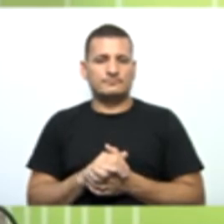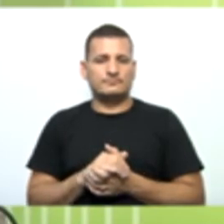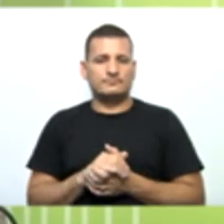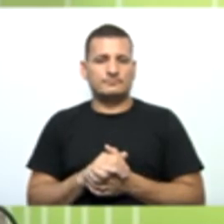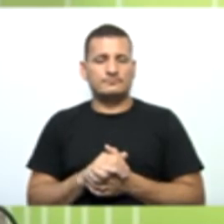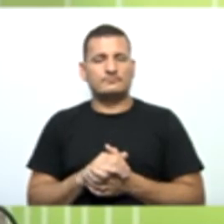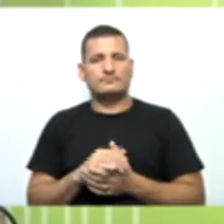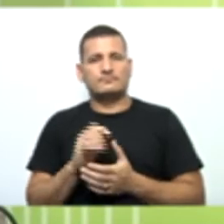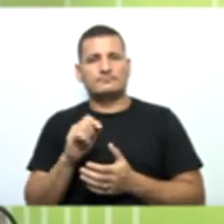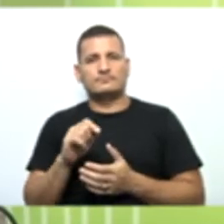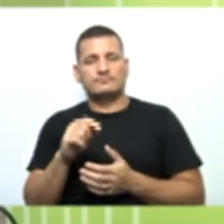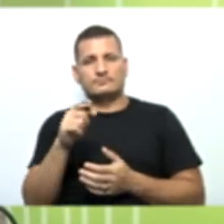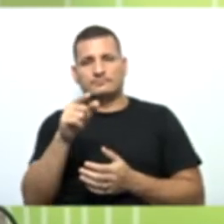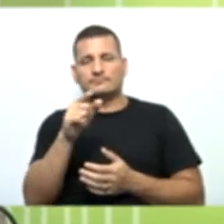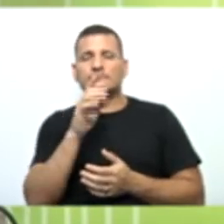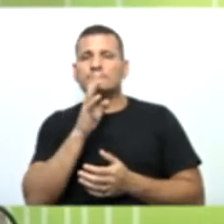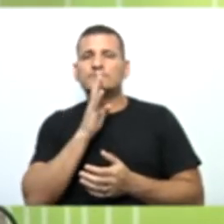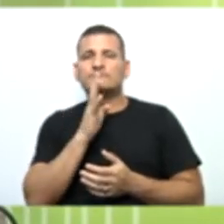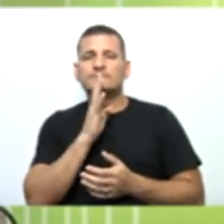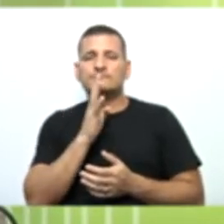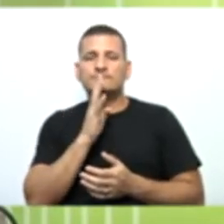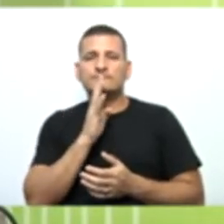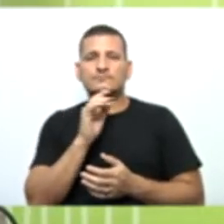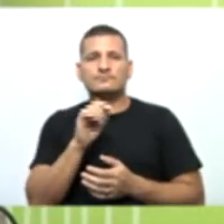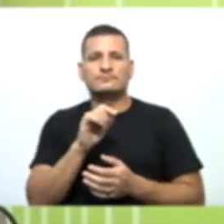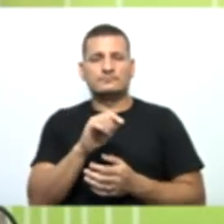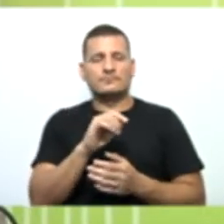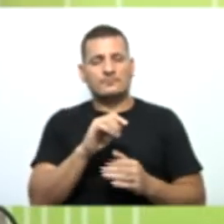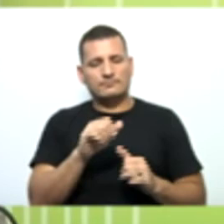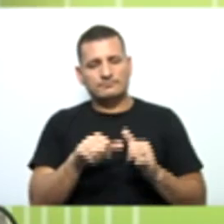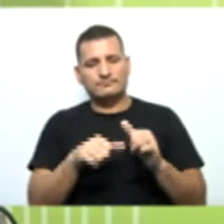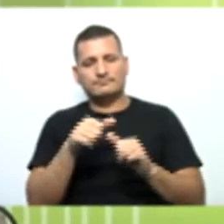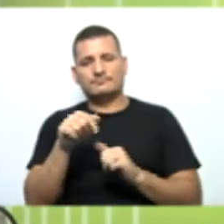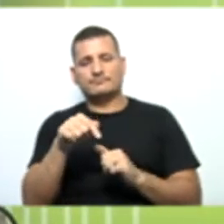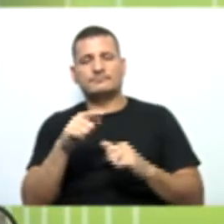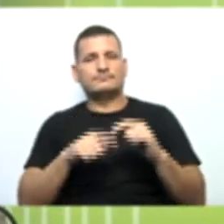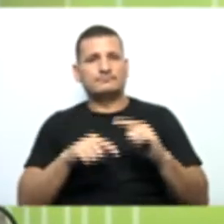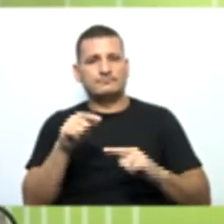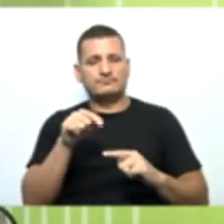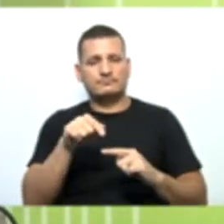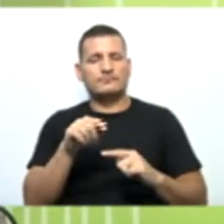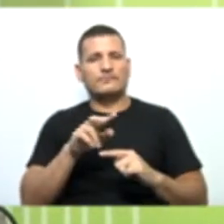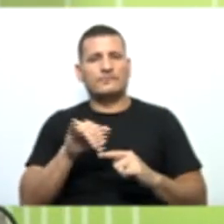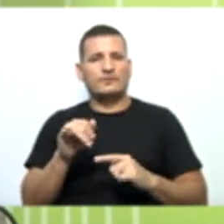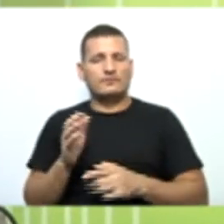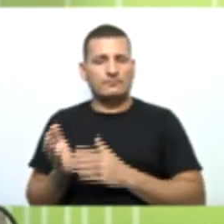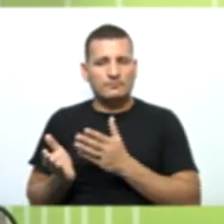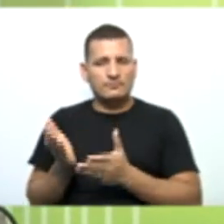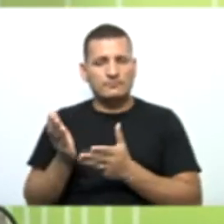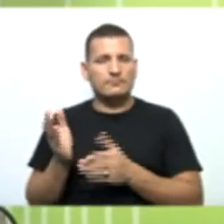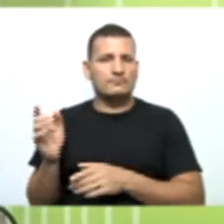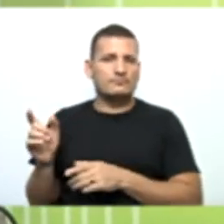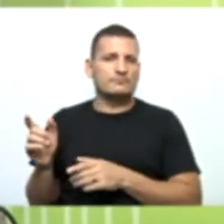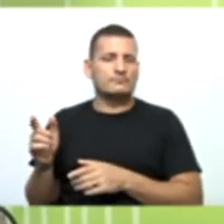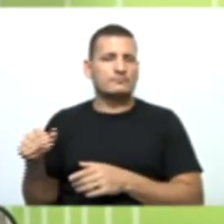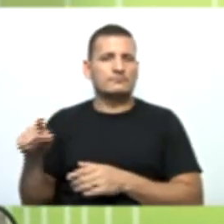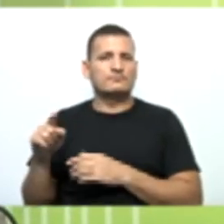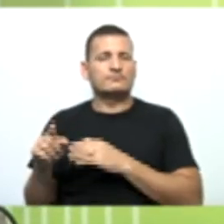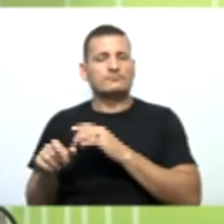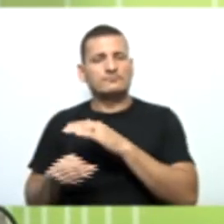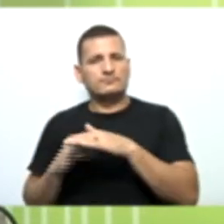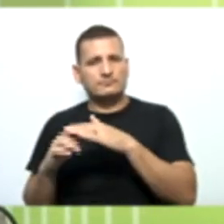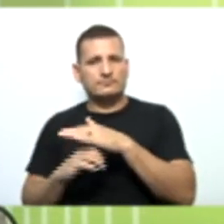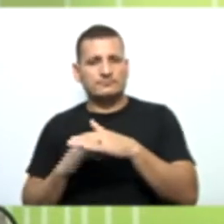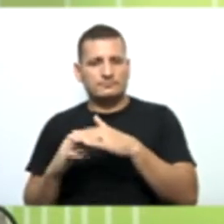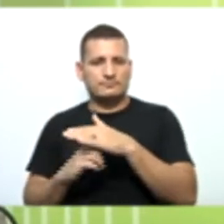esse conhecimento que vocês estão adquirindo em um produto. E esse produto vai atender a necessidade de alguma instituição, alguma